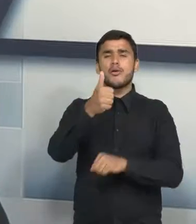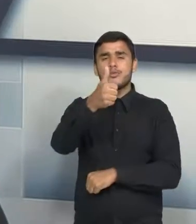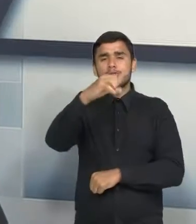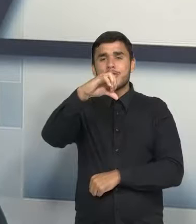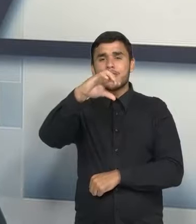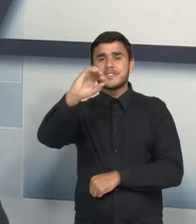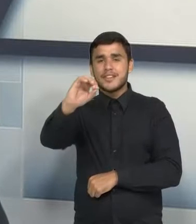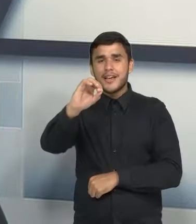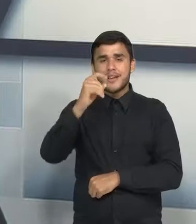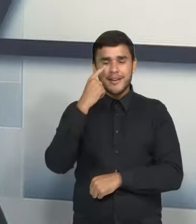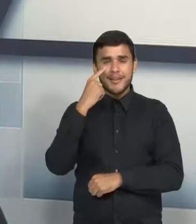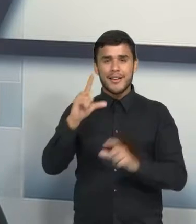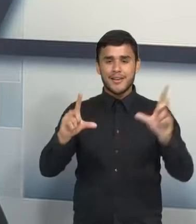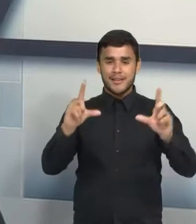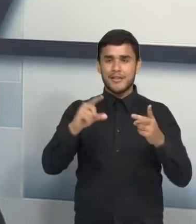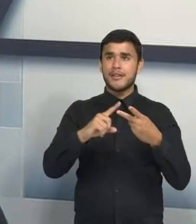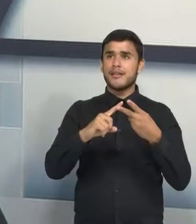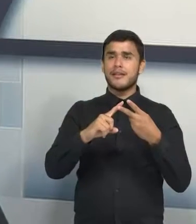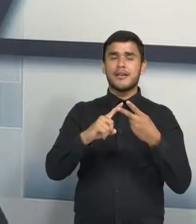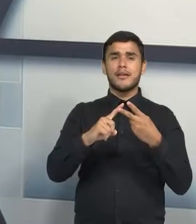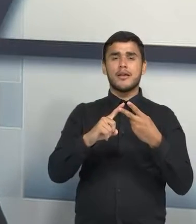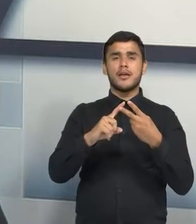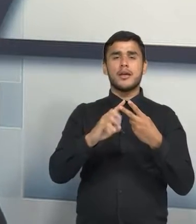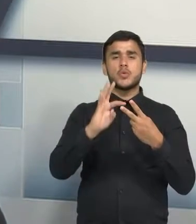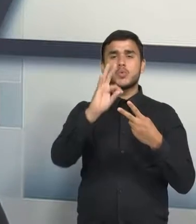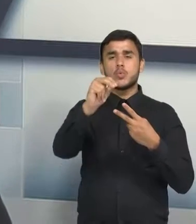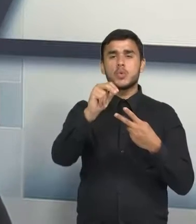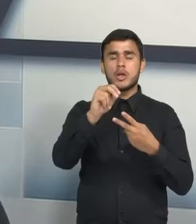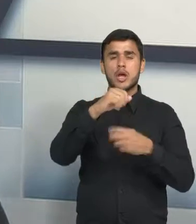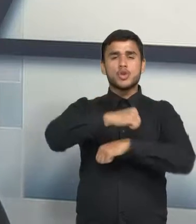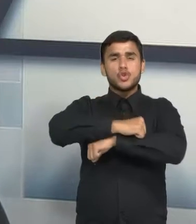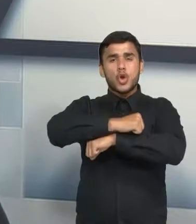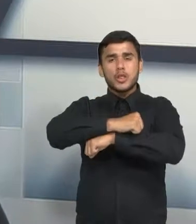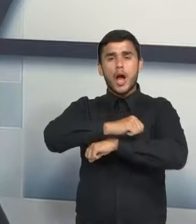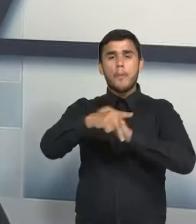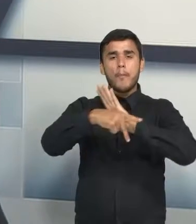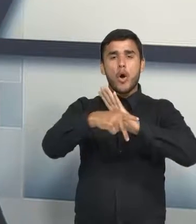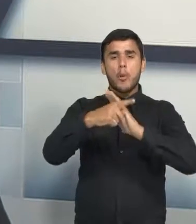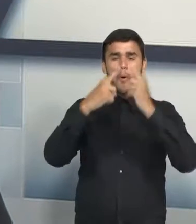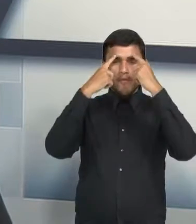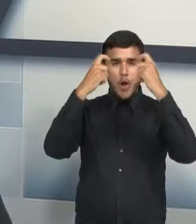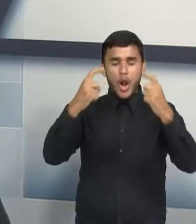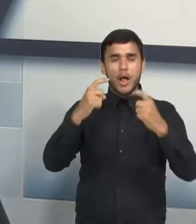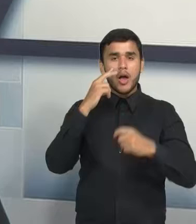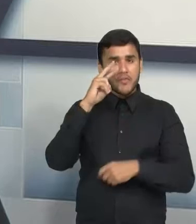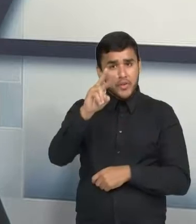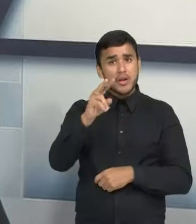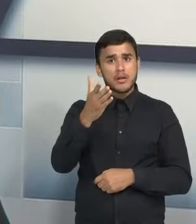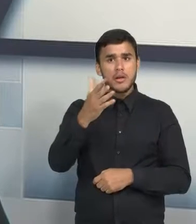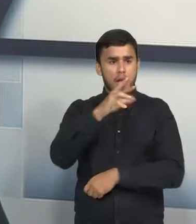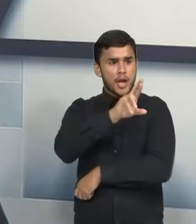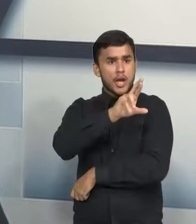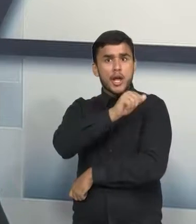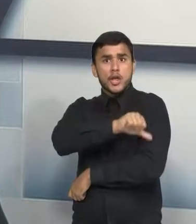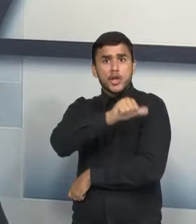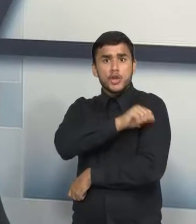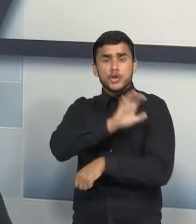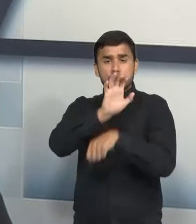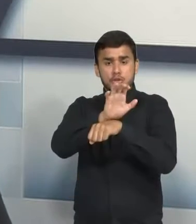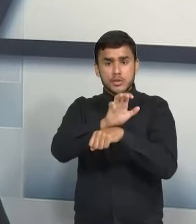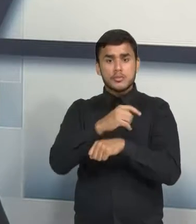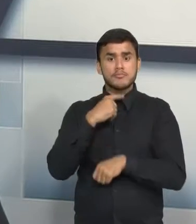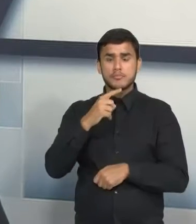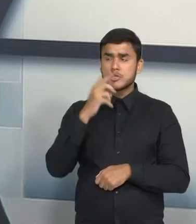estão explodindo os bancos em Goiás, estão explodindo os bancos em São Paulo, estão explodindo os bancos no Rio de Janeiro. Veja que no Rio de Janeiro as pessoas estão com dificuldade de